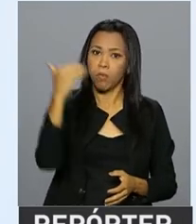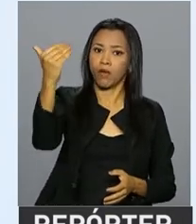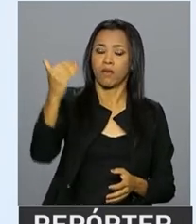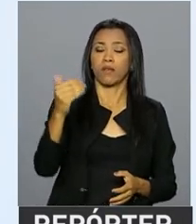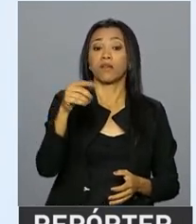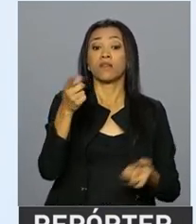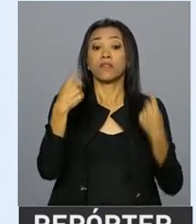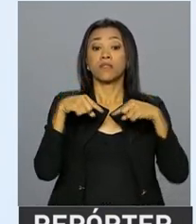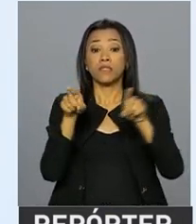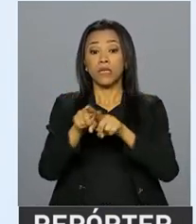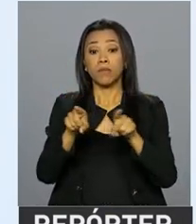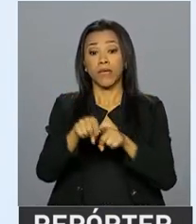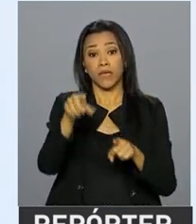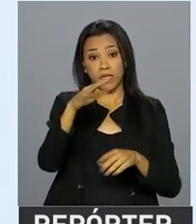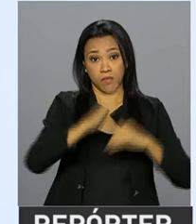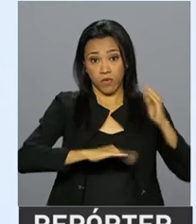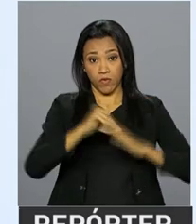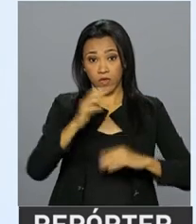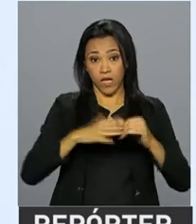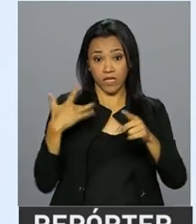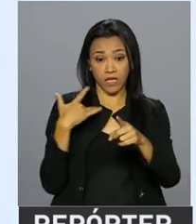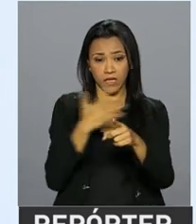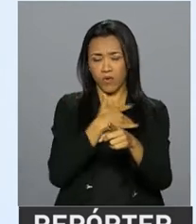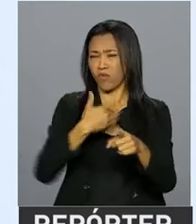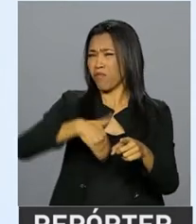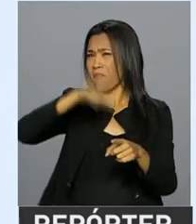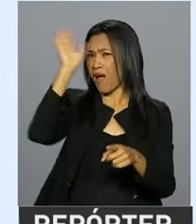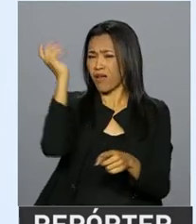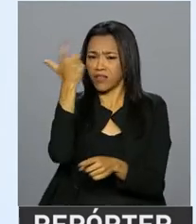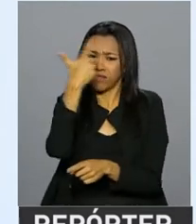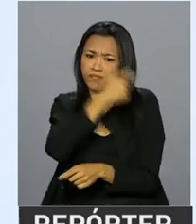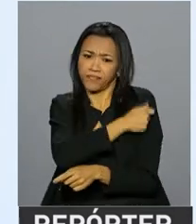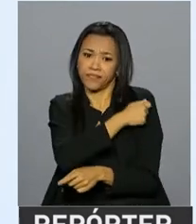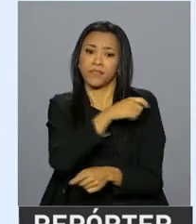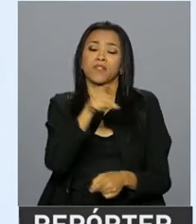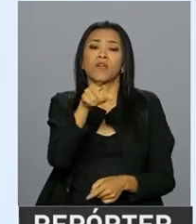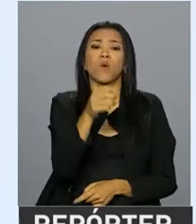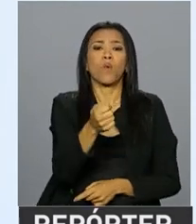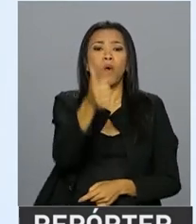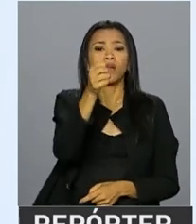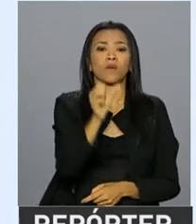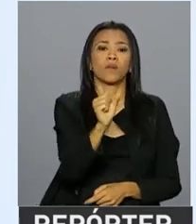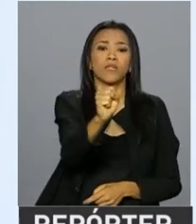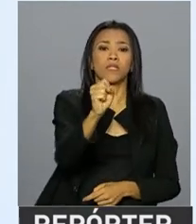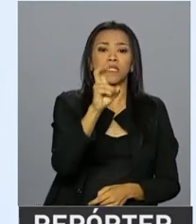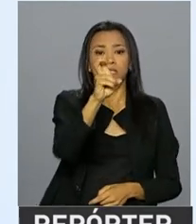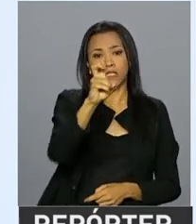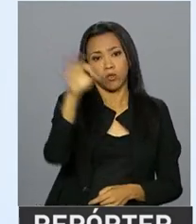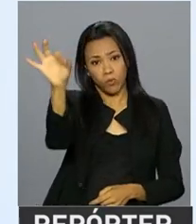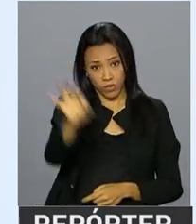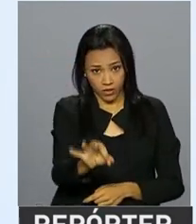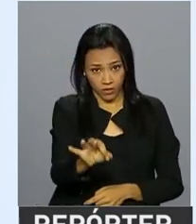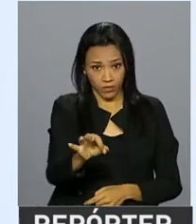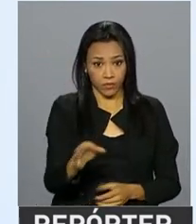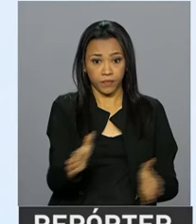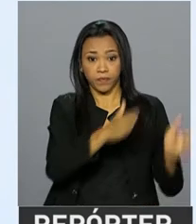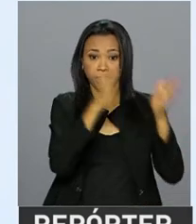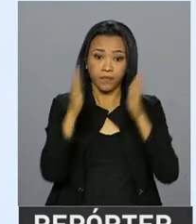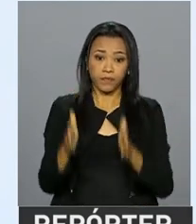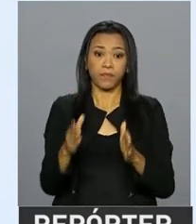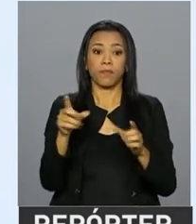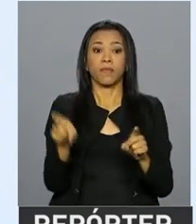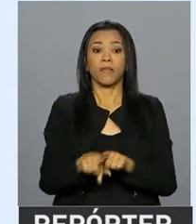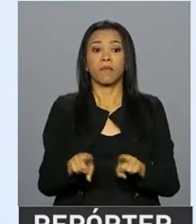os trabalhadores da saúde foram os que mais se vacinaram registrando quase 85% de cobertura de